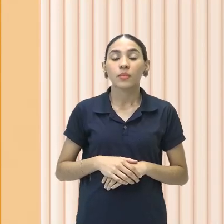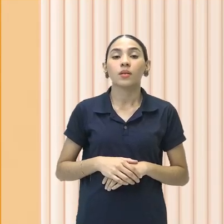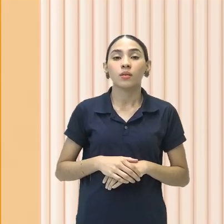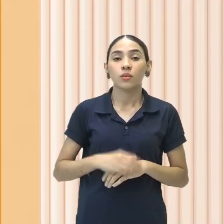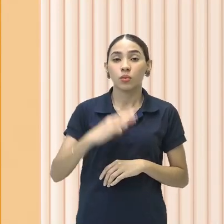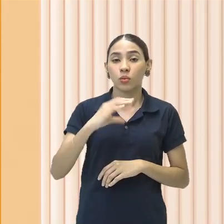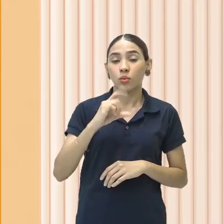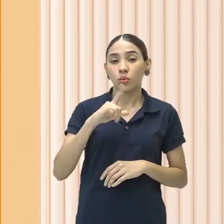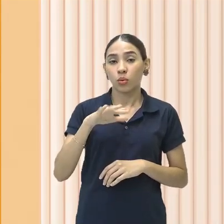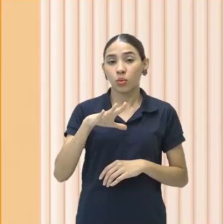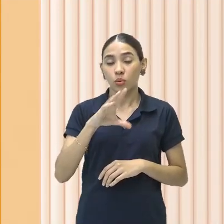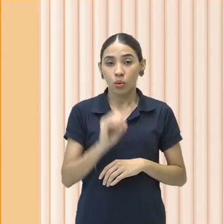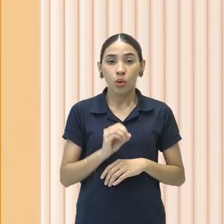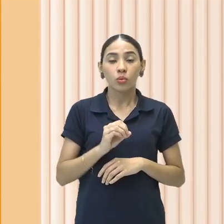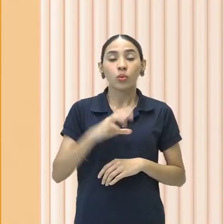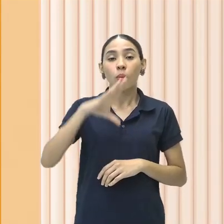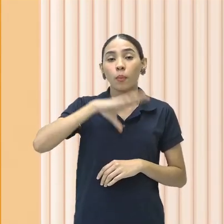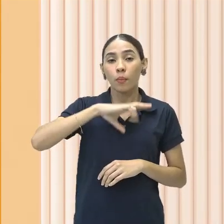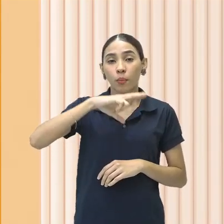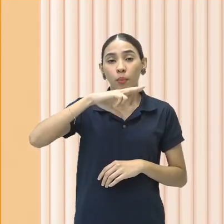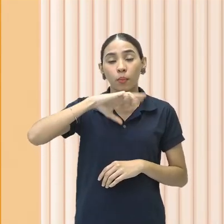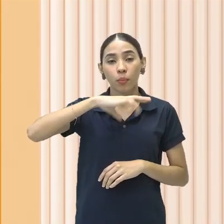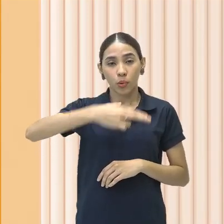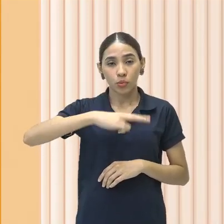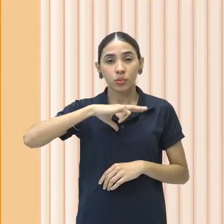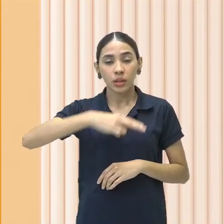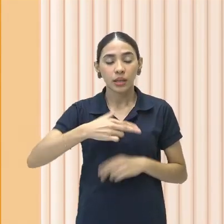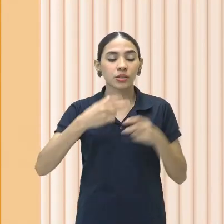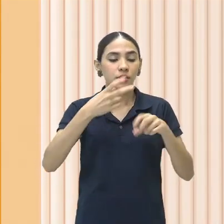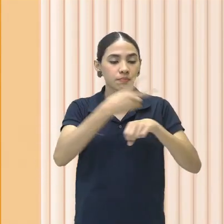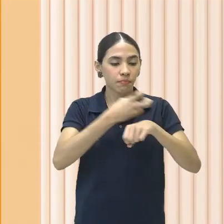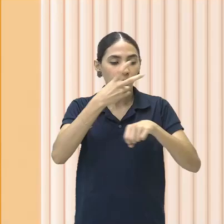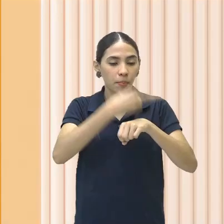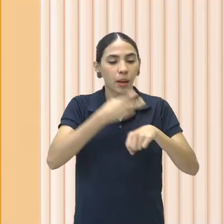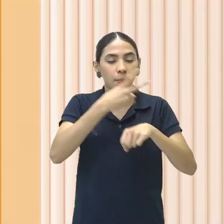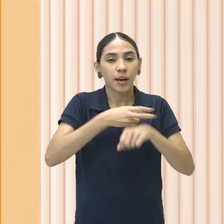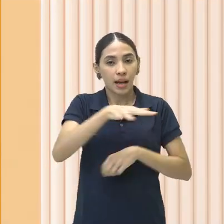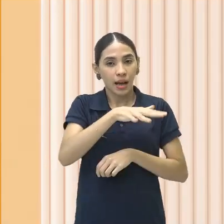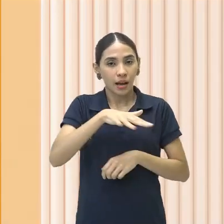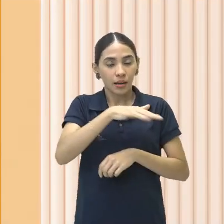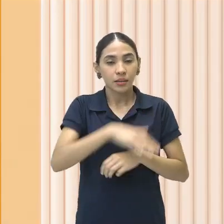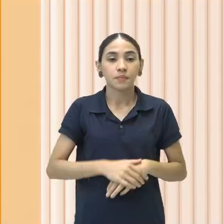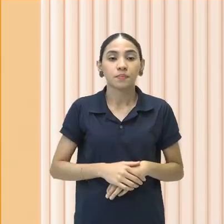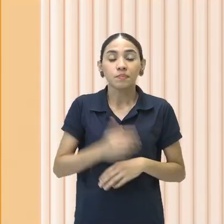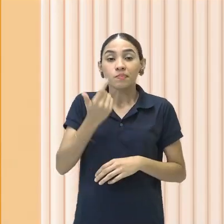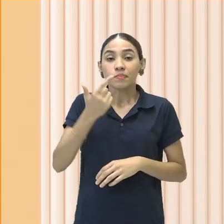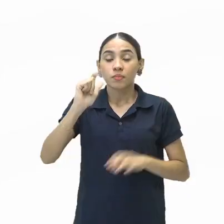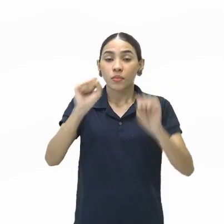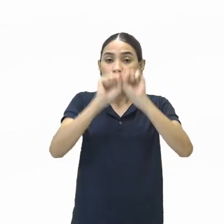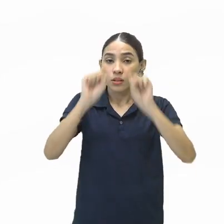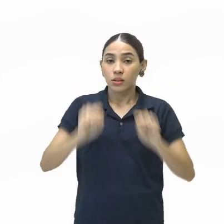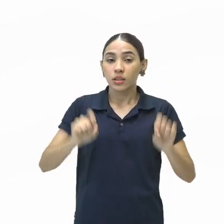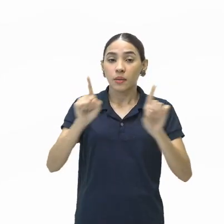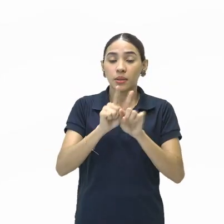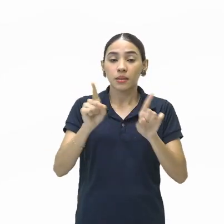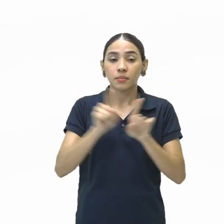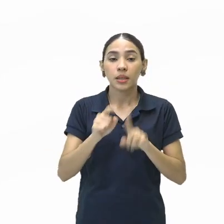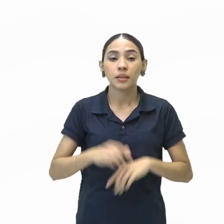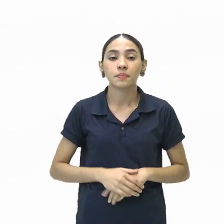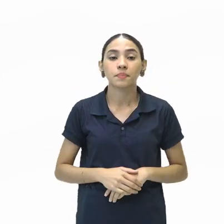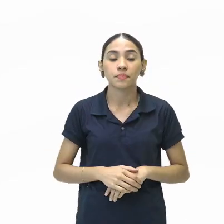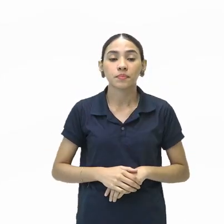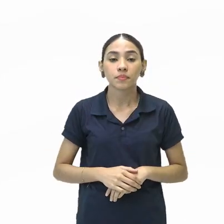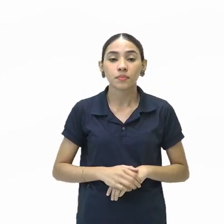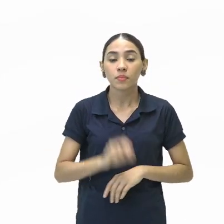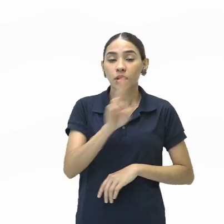colono, para que o português pudesse explorar aquela região, certo? Outros sistemas da terra,